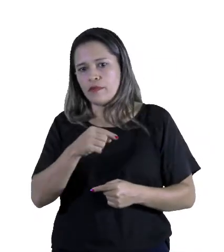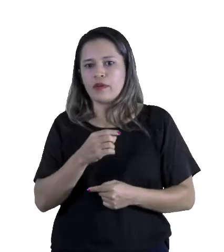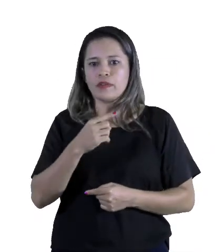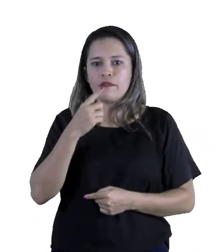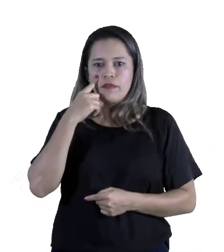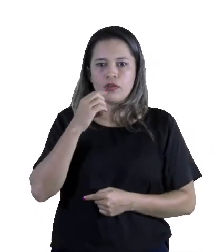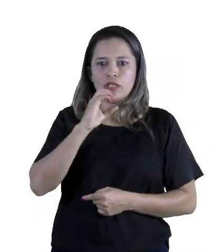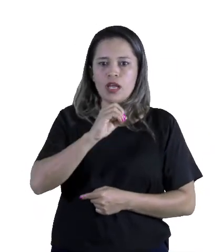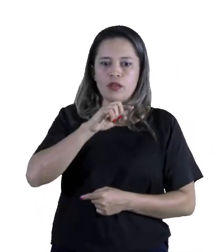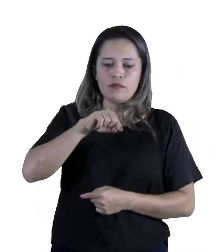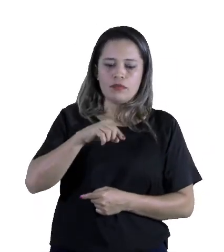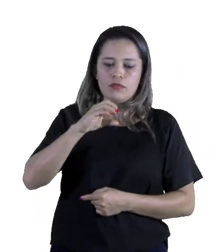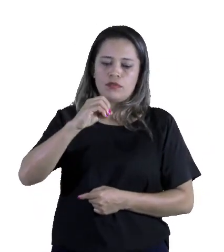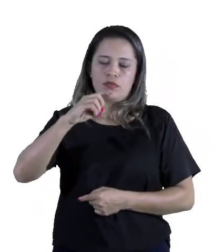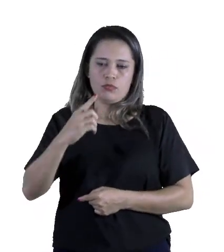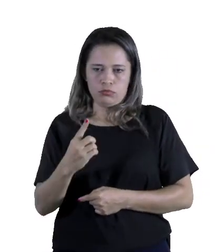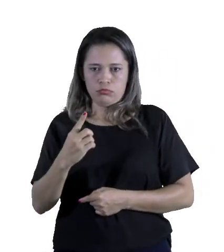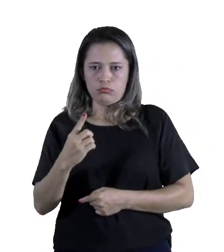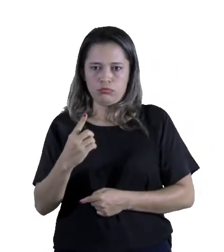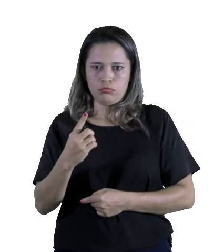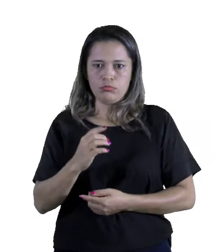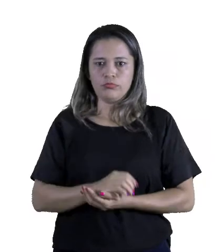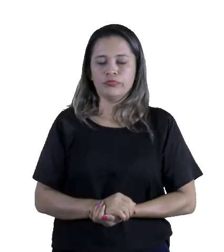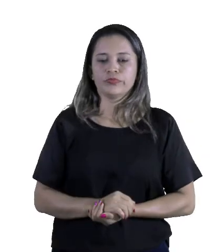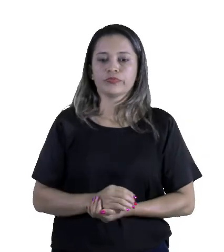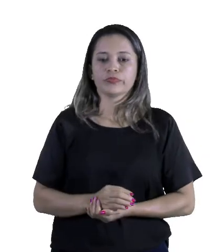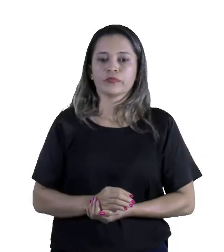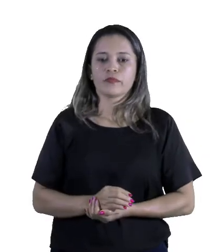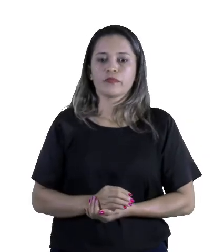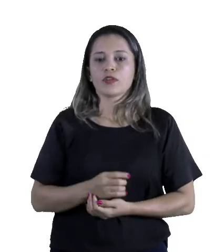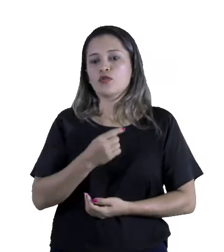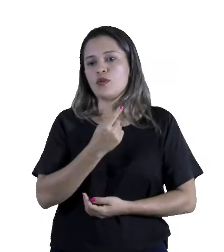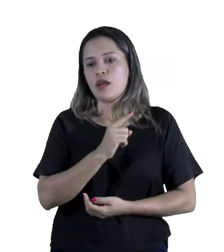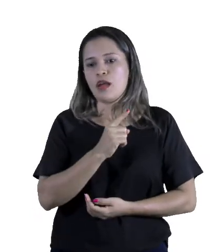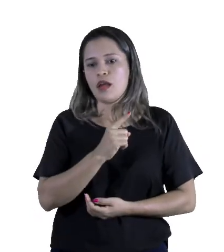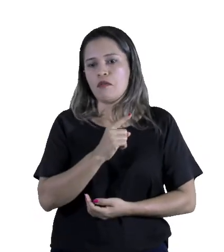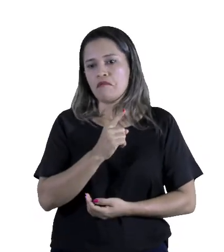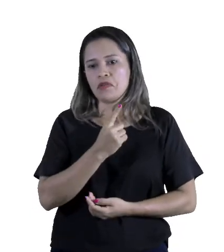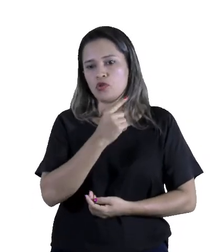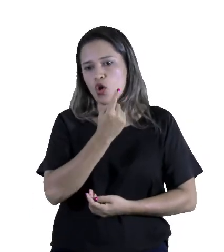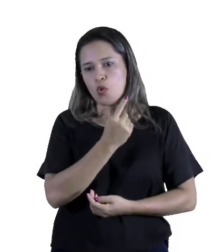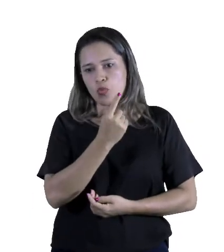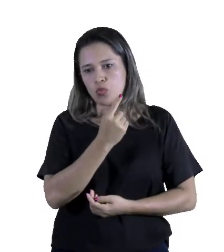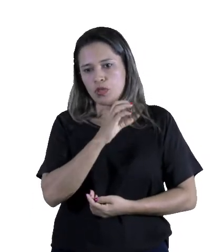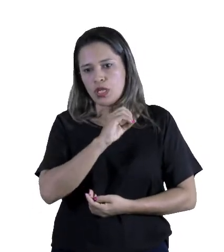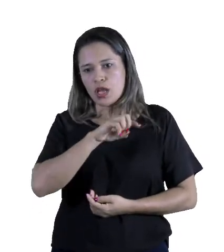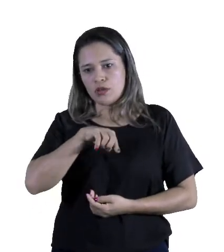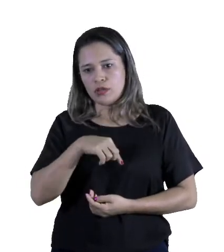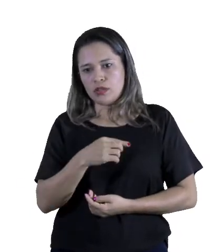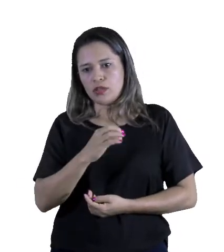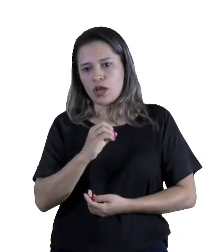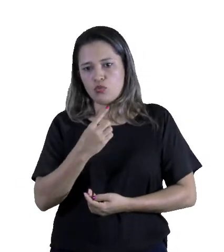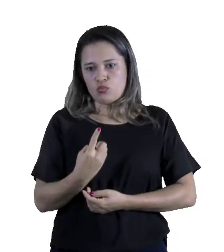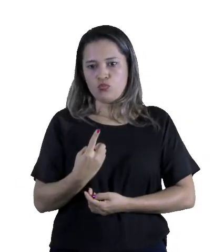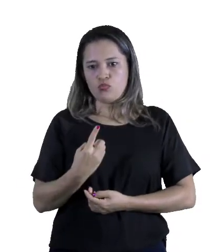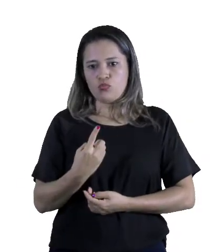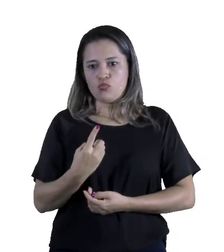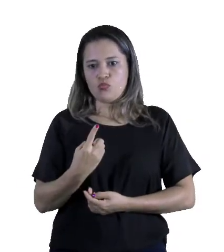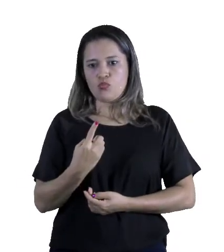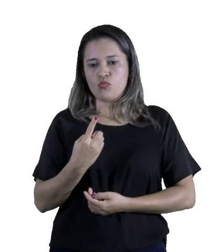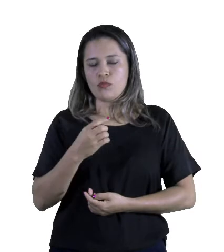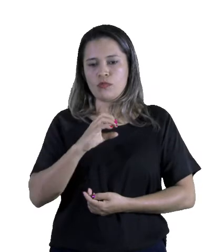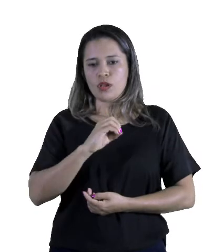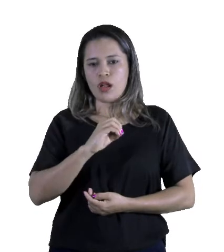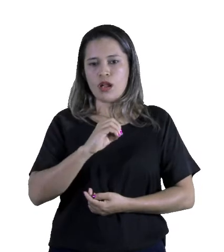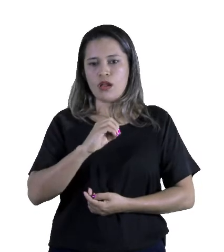0,01, ou seja, 1 centésimo. E no real, ele vai continuar 0,01, 1 centavo,